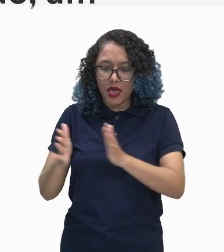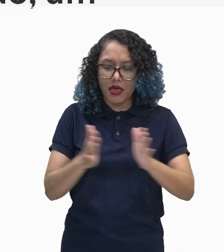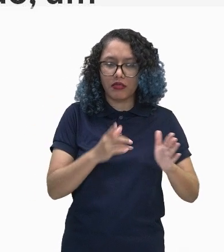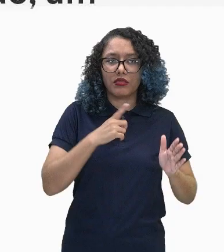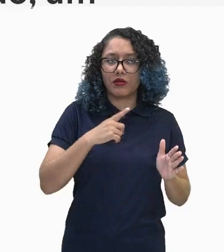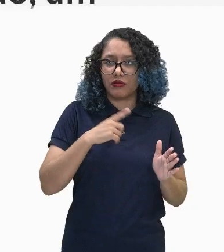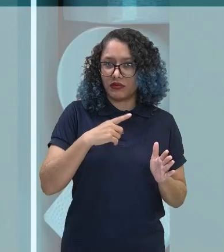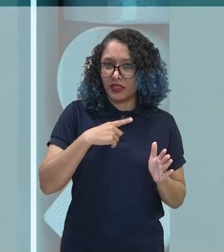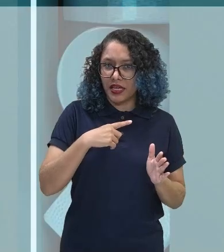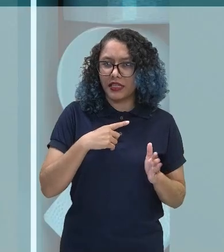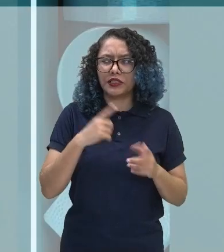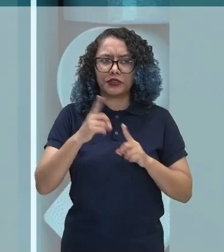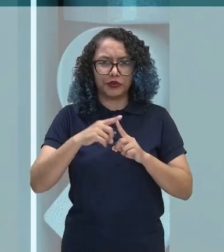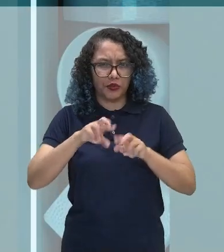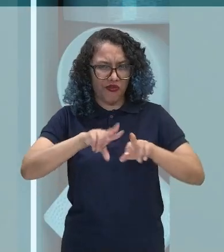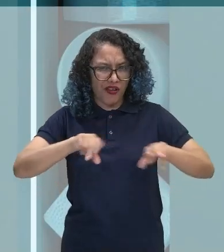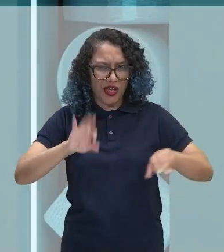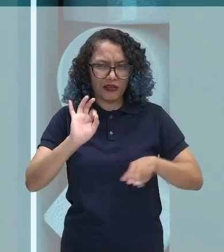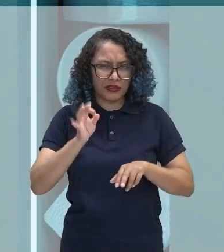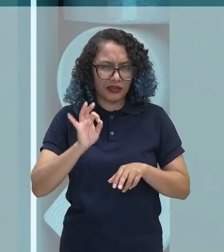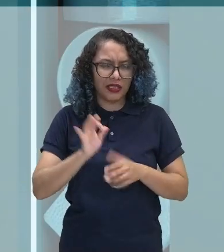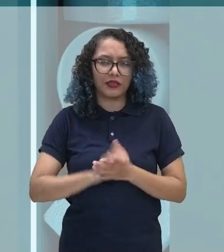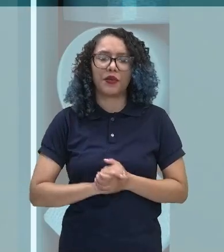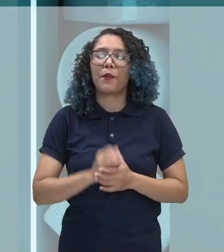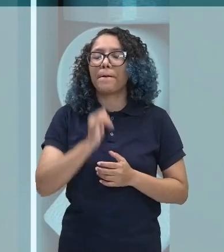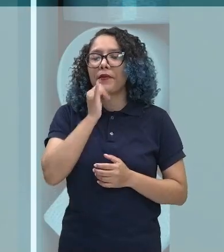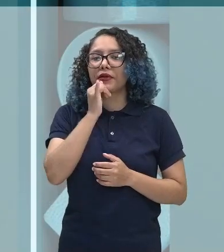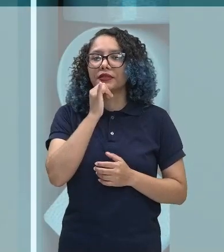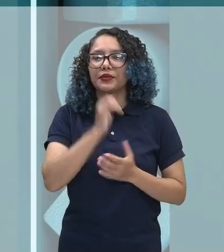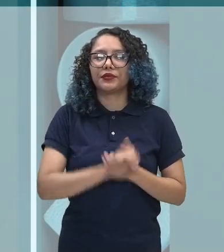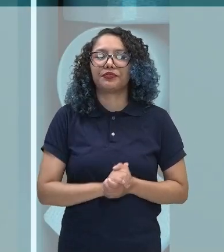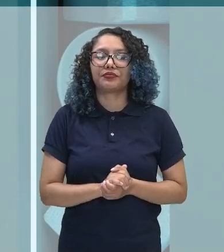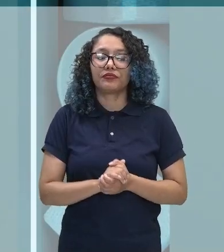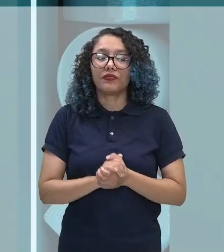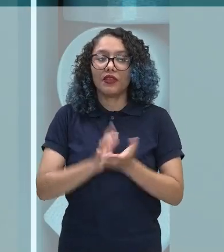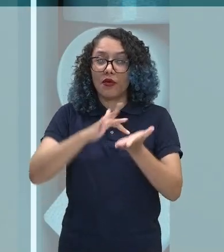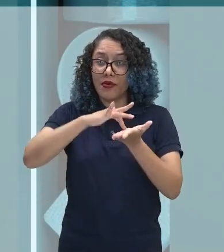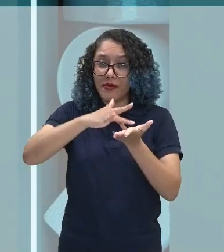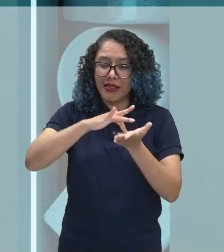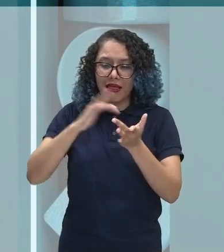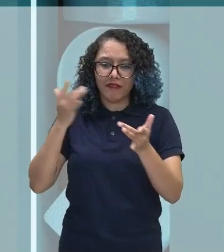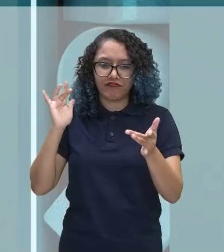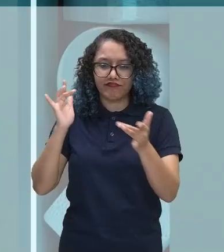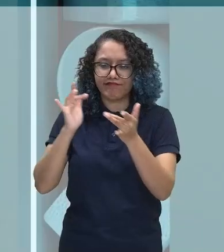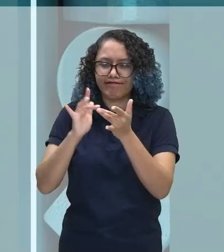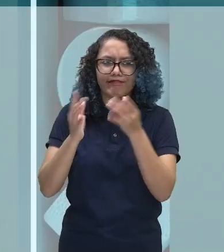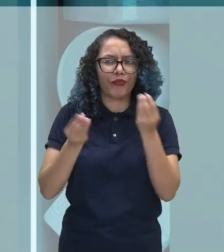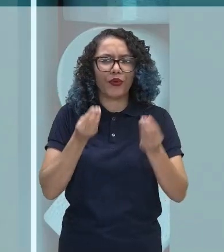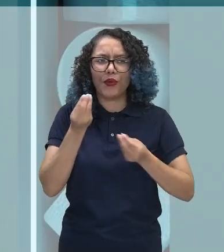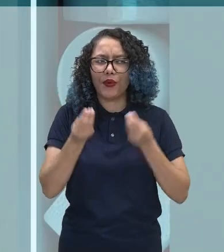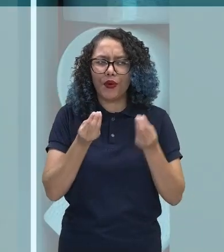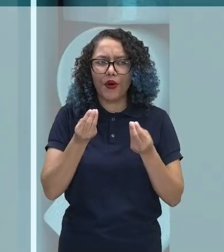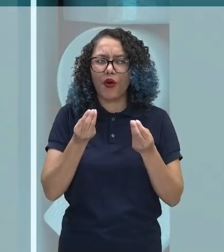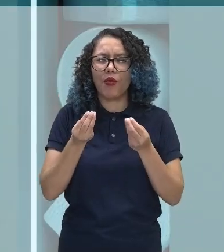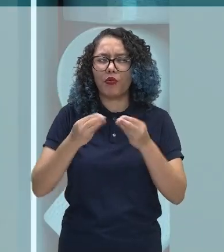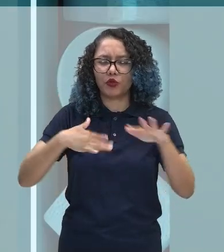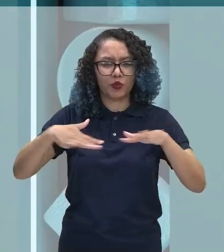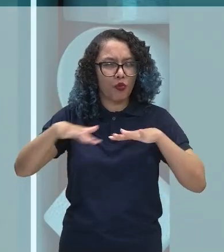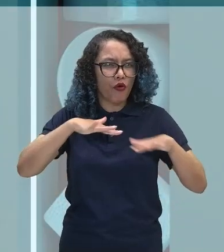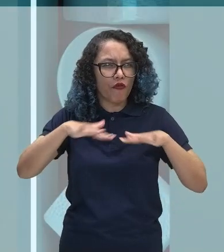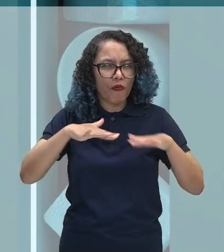existem vários estilos de dança. Por exemplo, o balé clássico. Então, a coreografia é